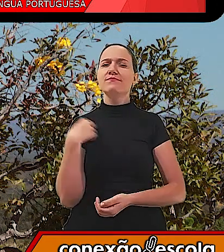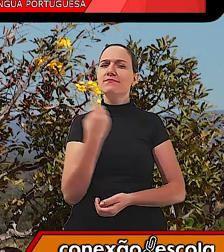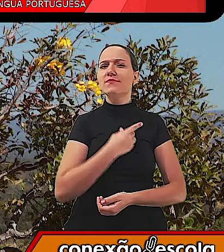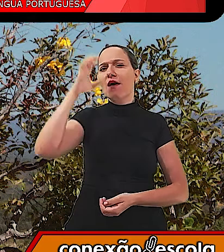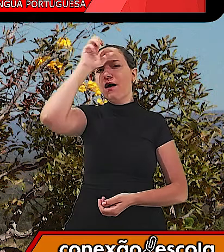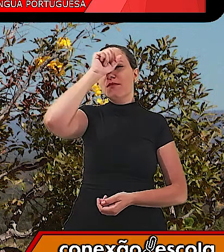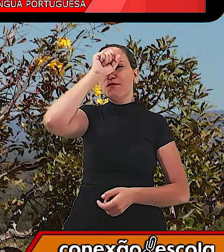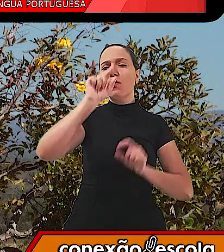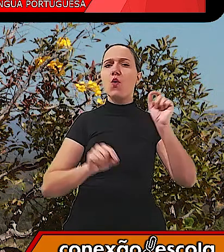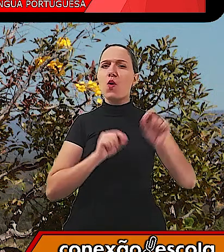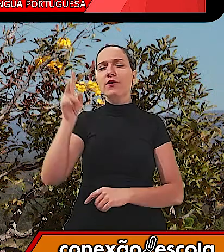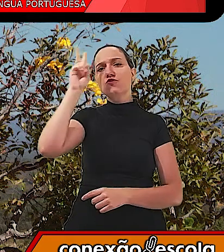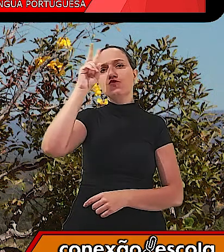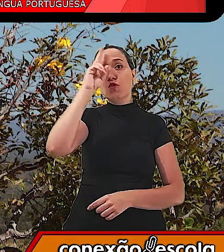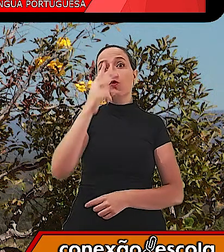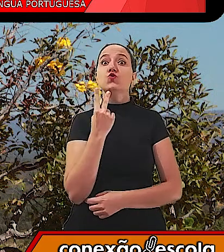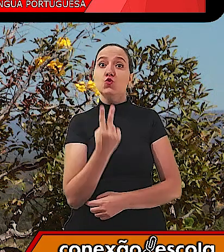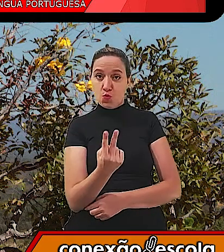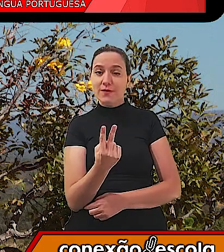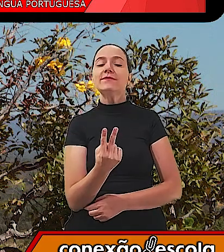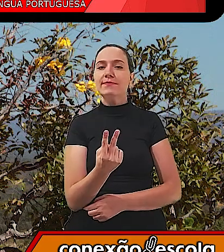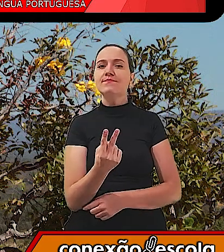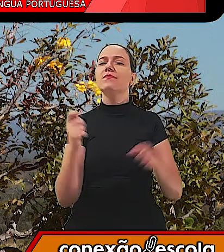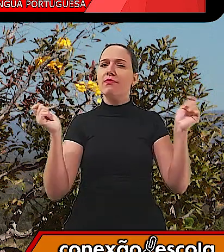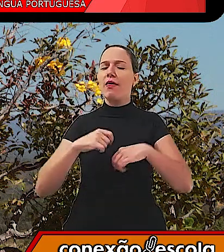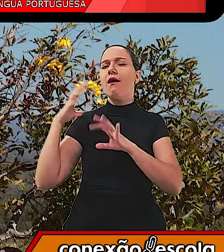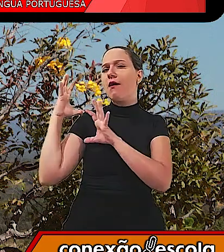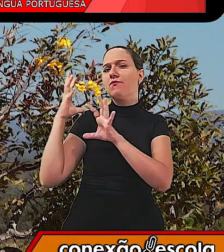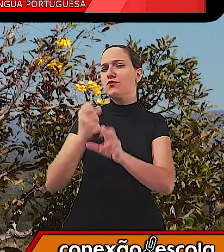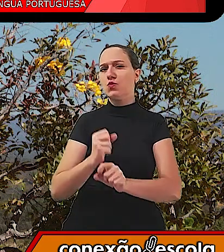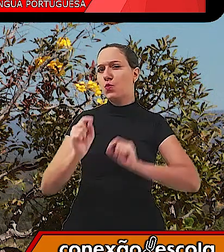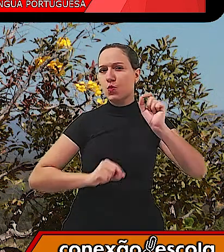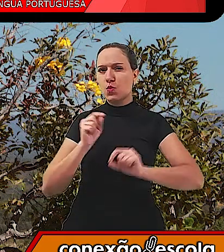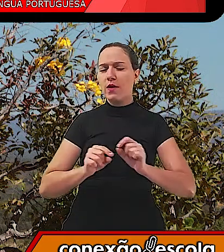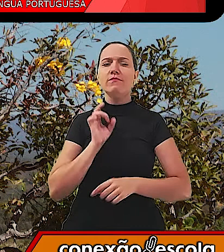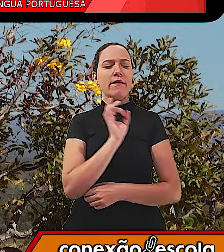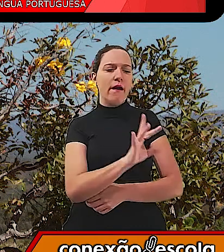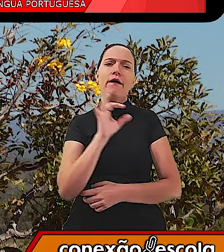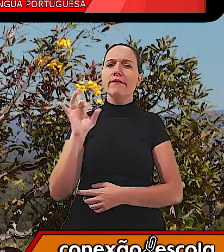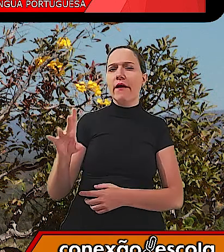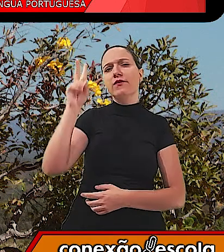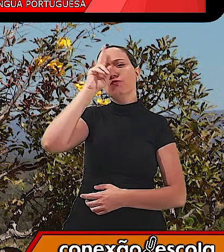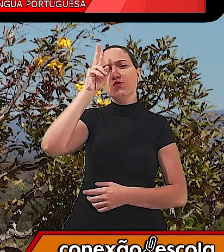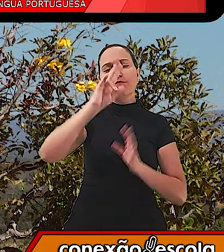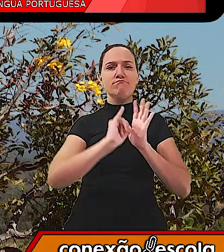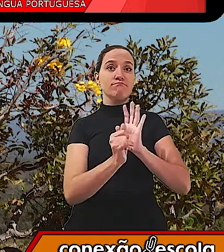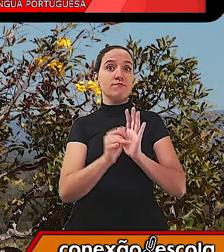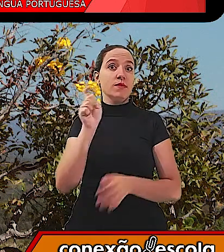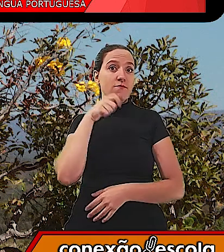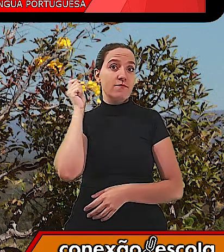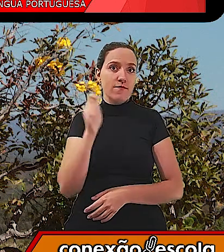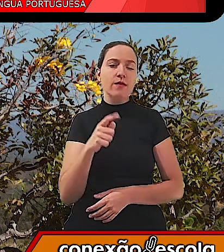Aprendemos com as duas histórias, né? E revisamos que cada história de contos de fadas tem